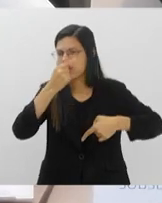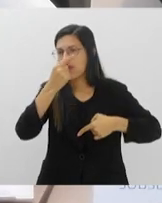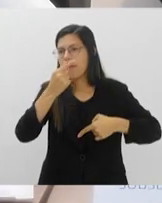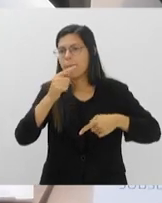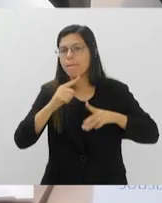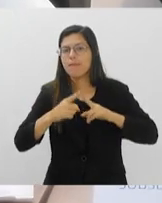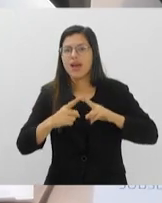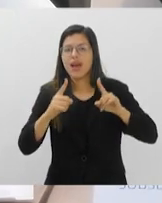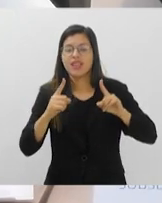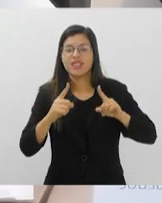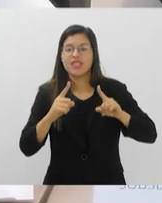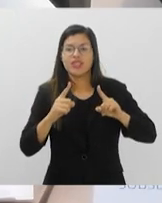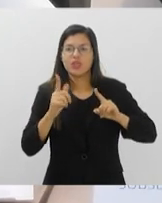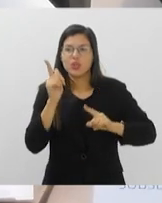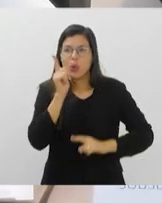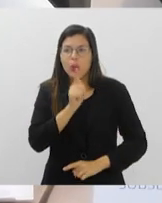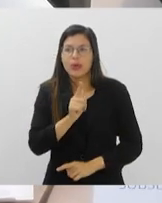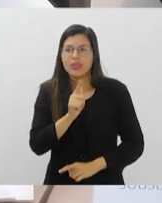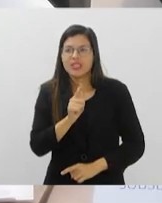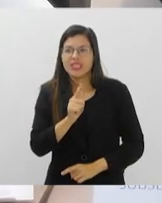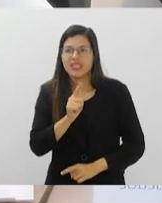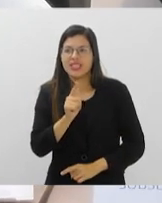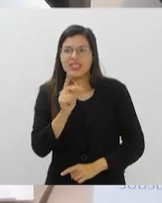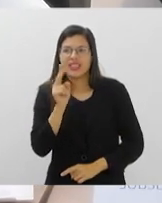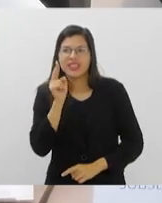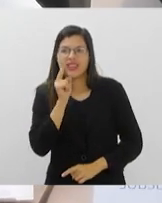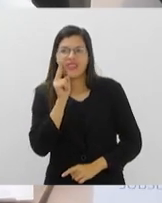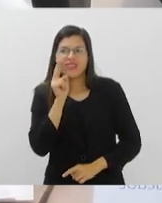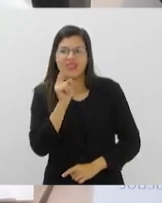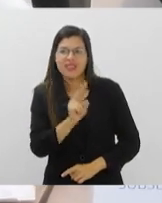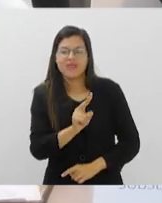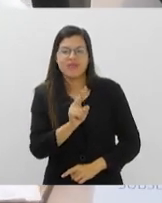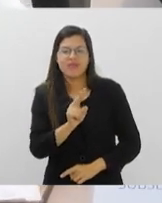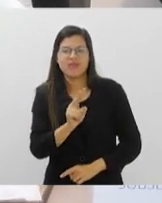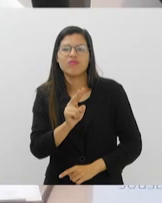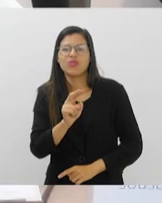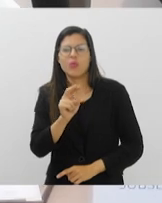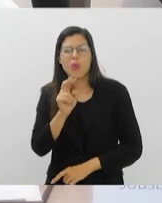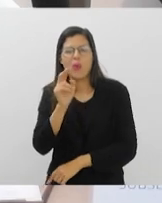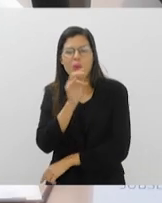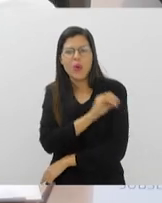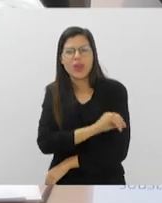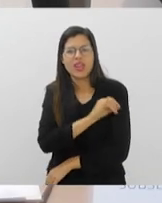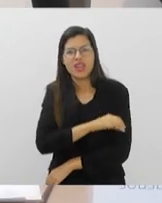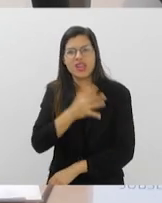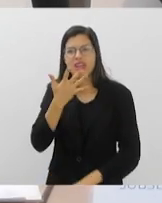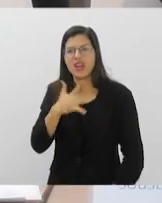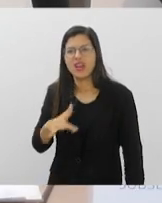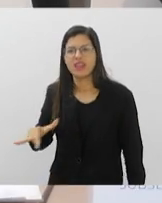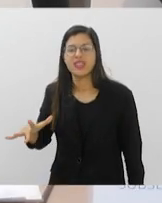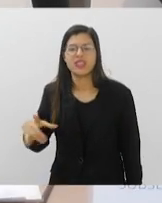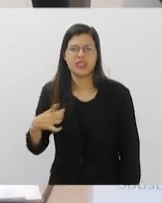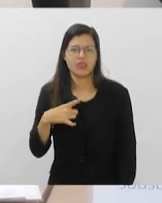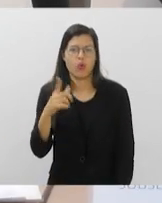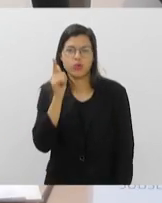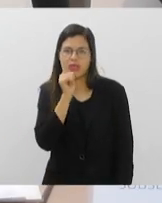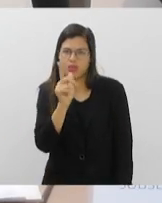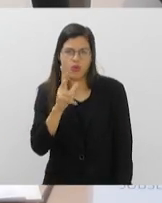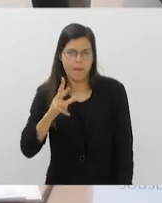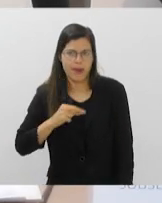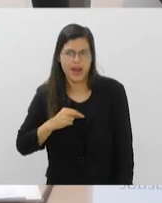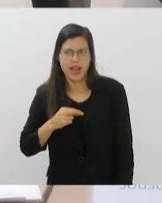chão firme vendo essa linda paisagem do Rio de Janeiro e as nossas crianças tendo o que merecem